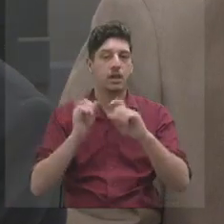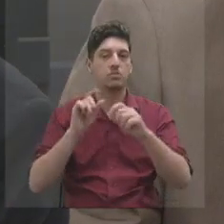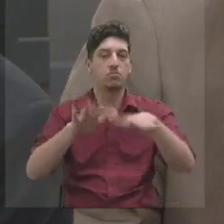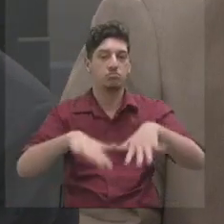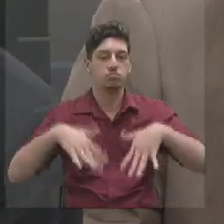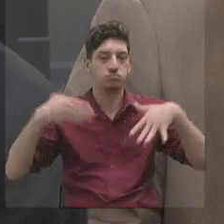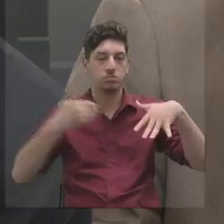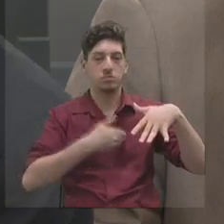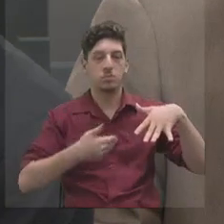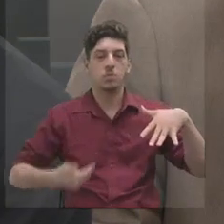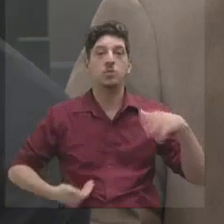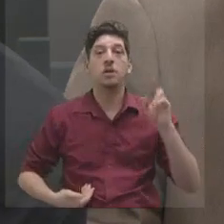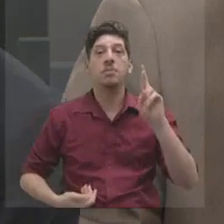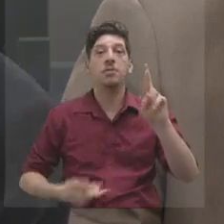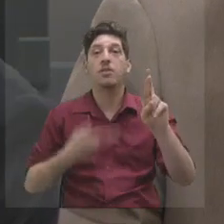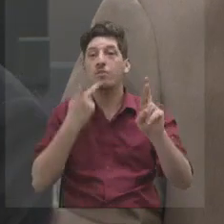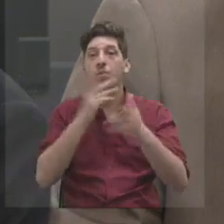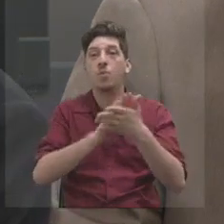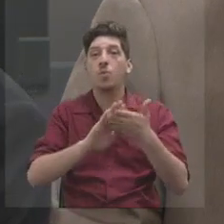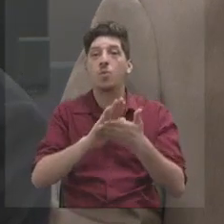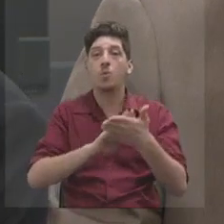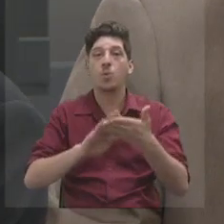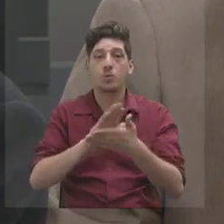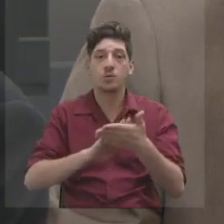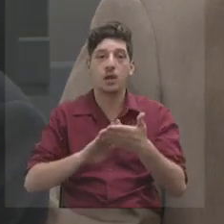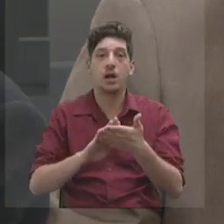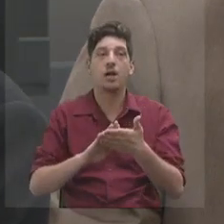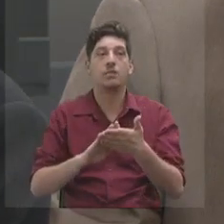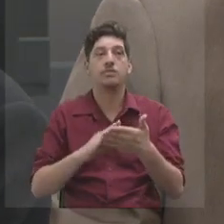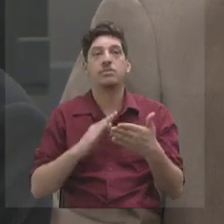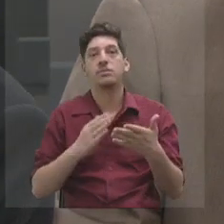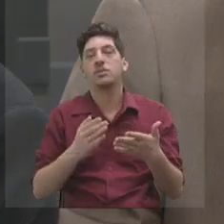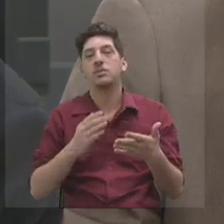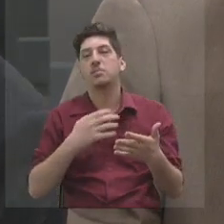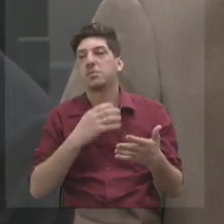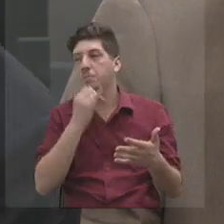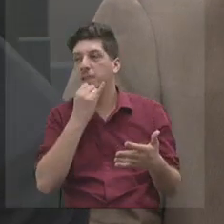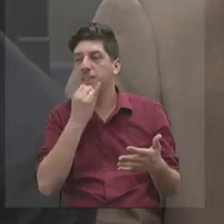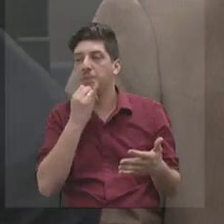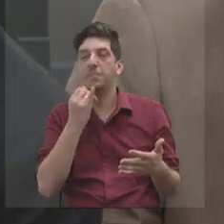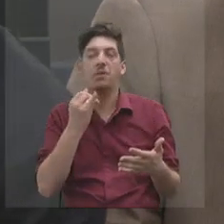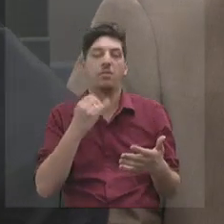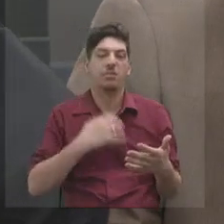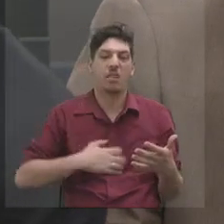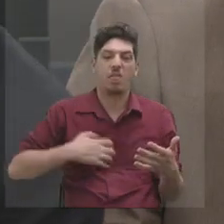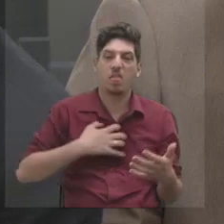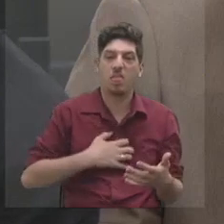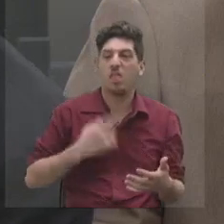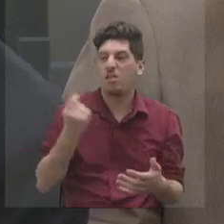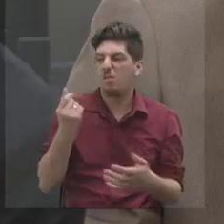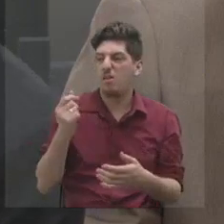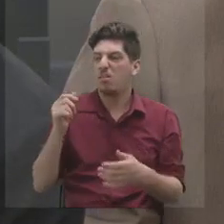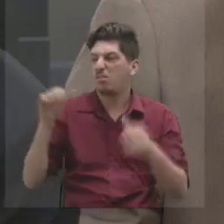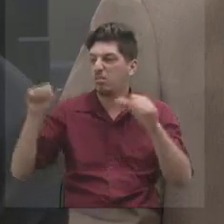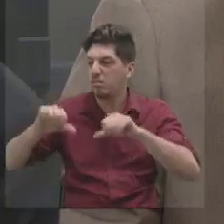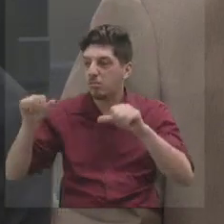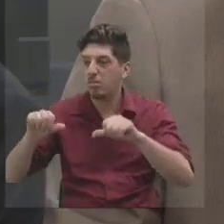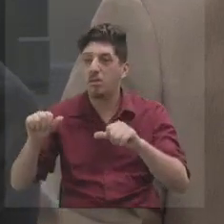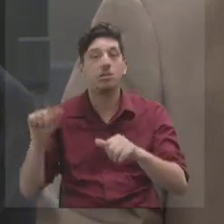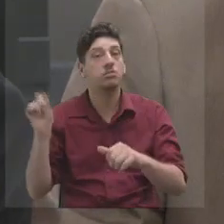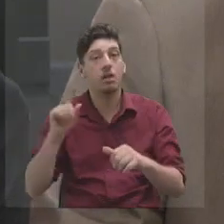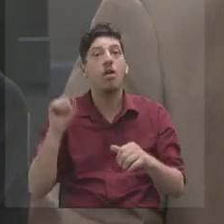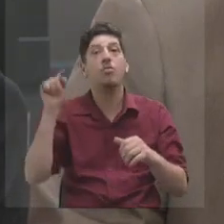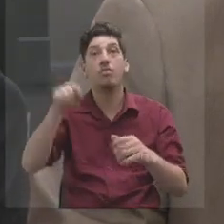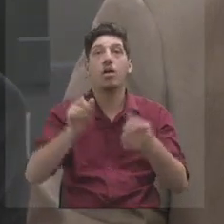representantes não falaram nada que eles estavam insatisfeitos com os valores pelo contrário tirar uma foto com todo mundo tavam lá comemorando